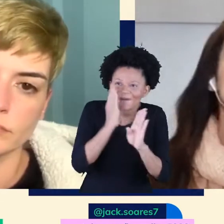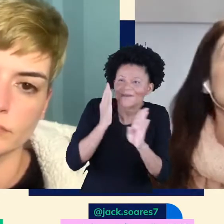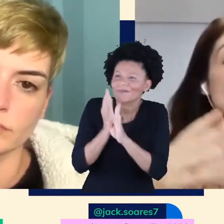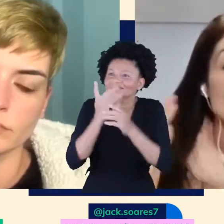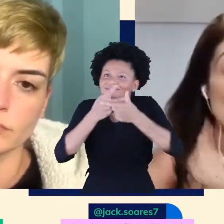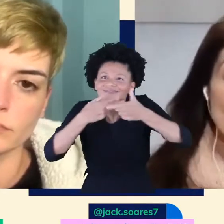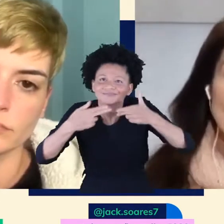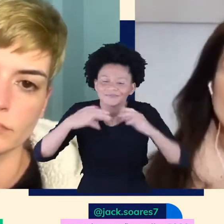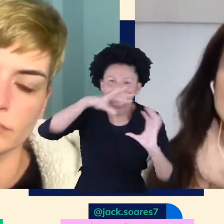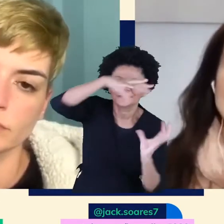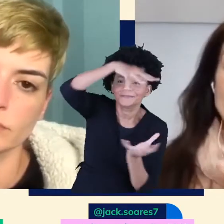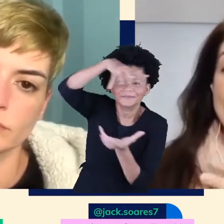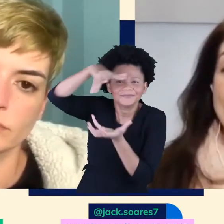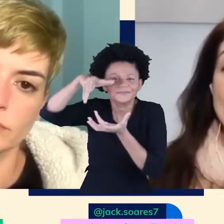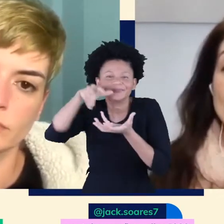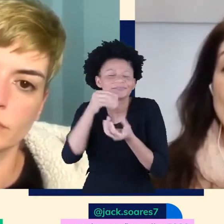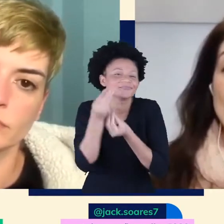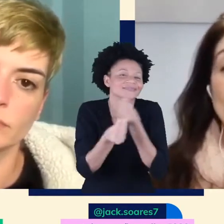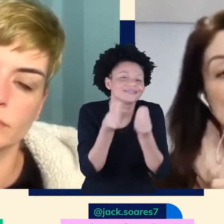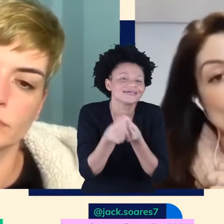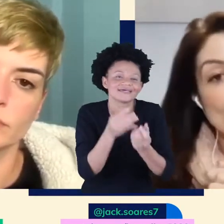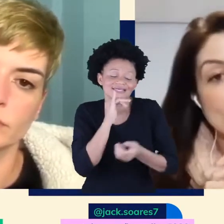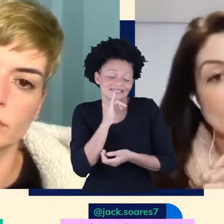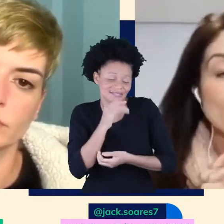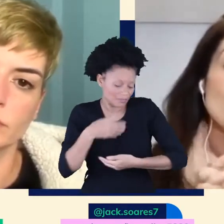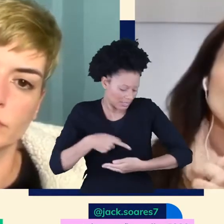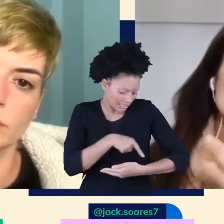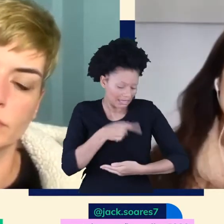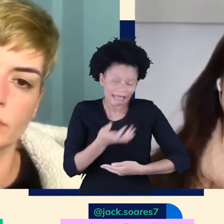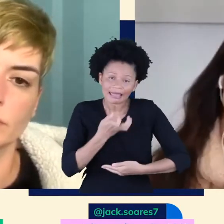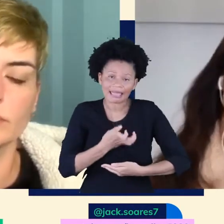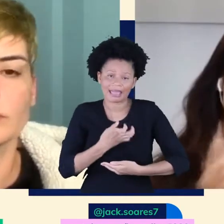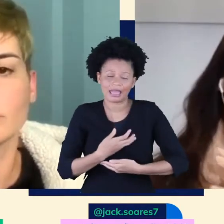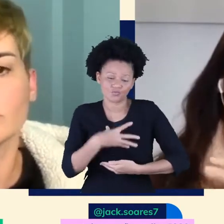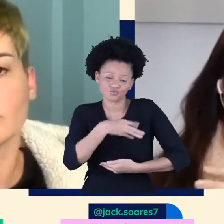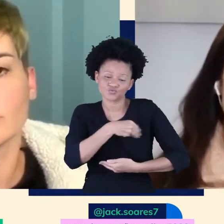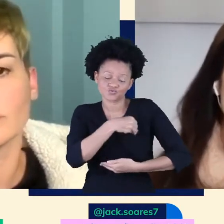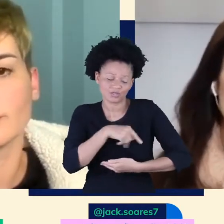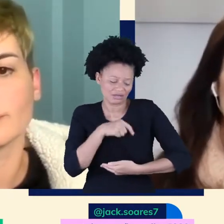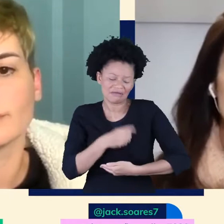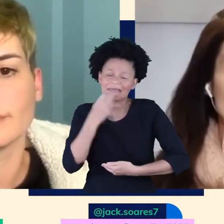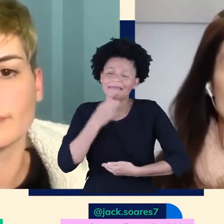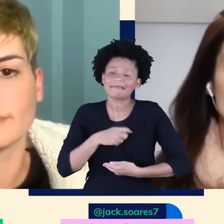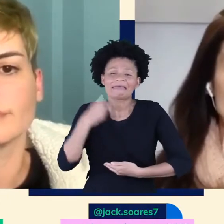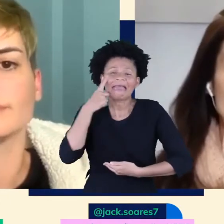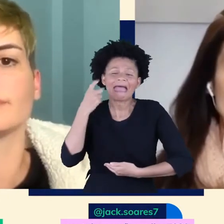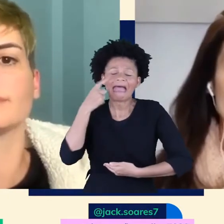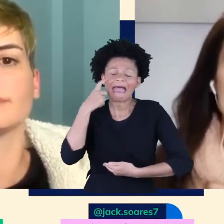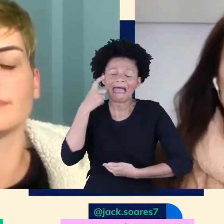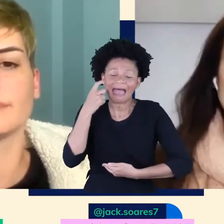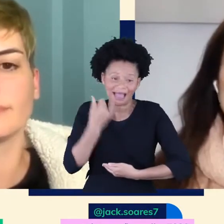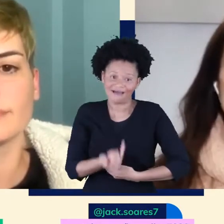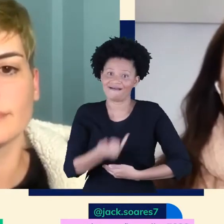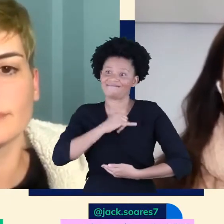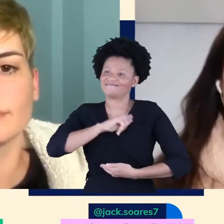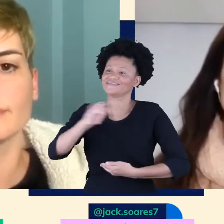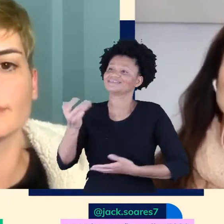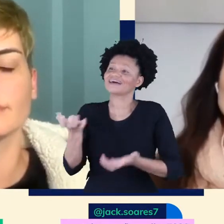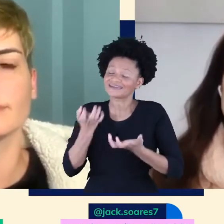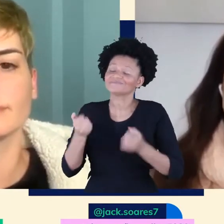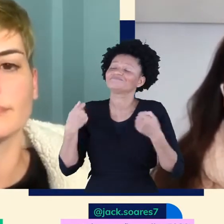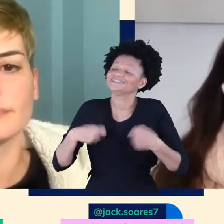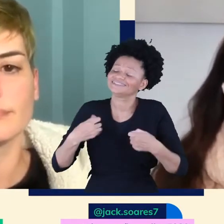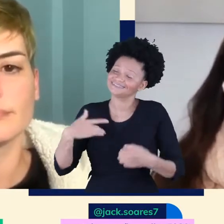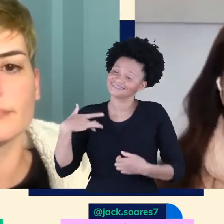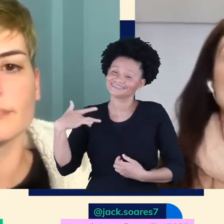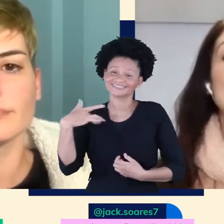mundo. O bebê quer o leitinho da mãe, então ele vai chorar e avisar que não está com bem-estar, né? Ou ele está com a fralda cheia e ele